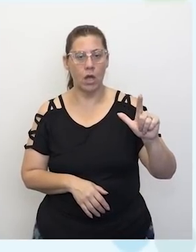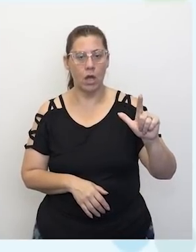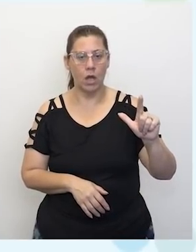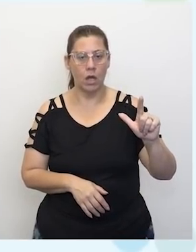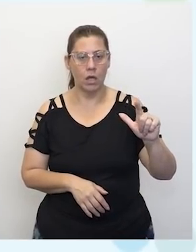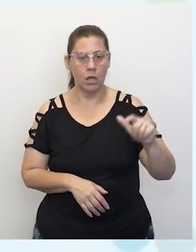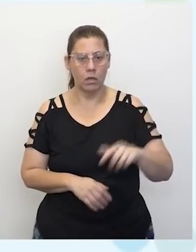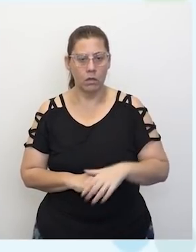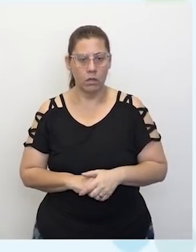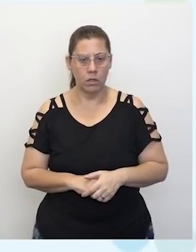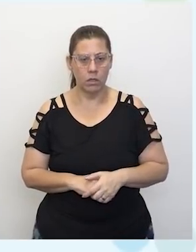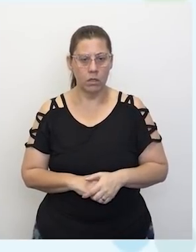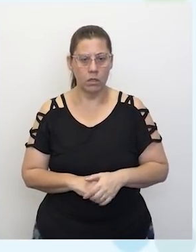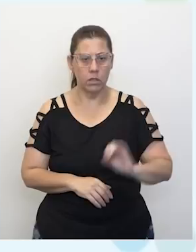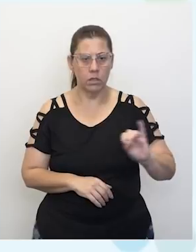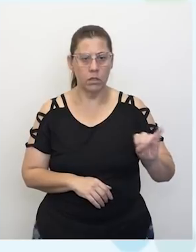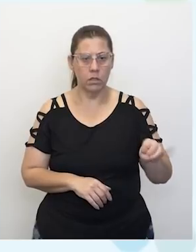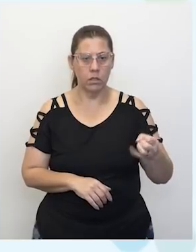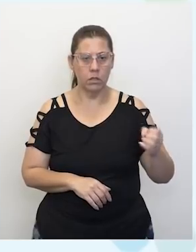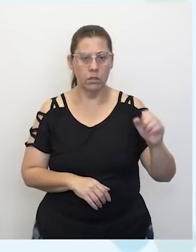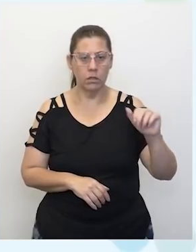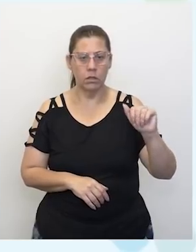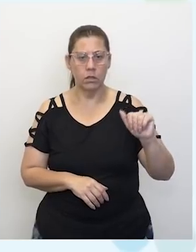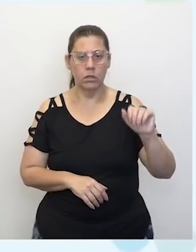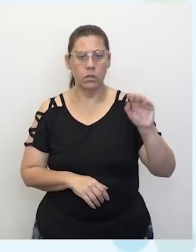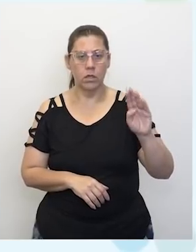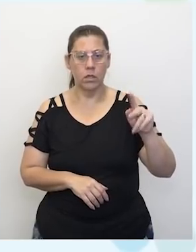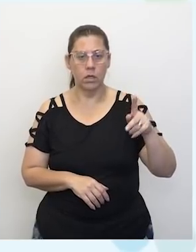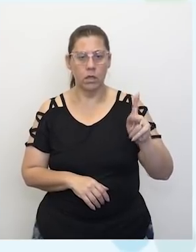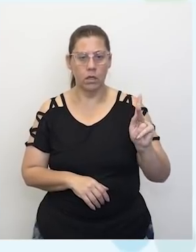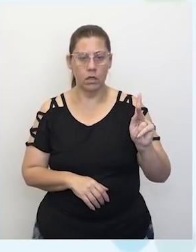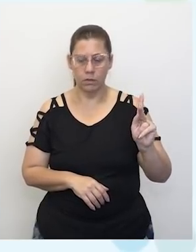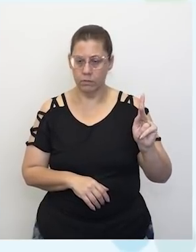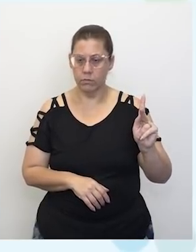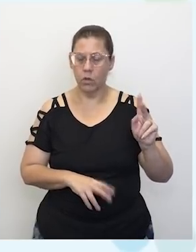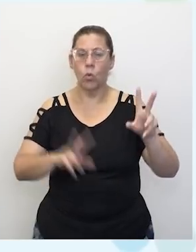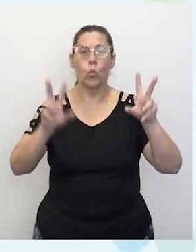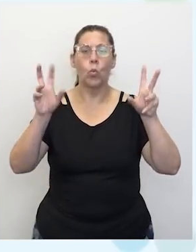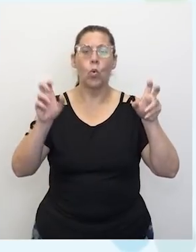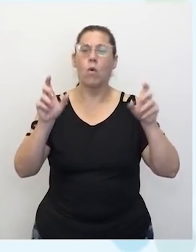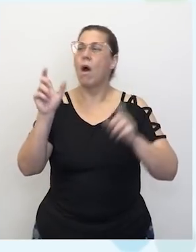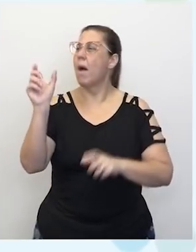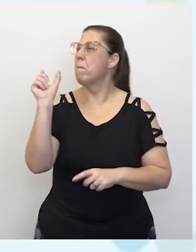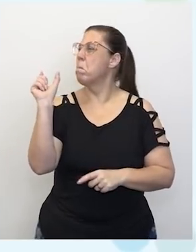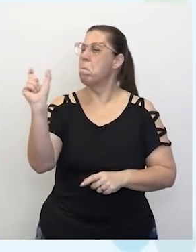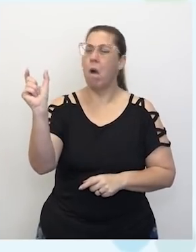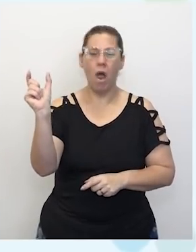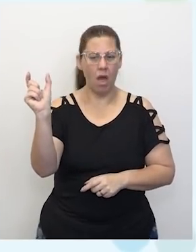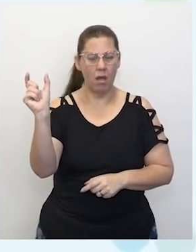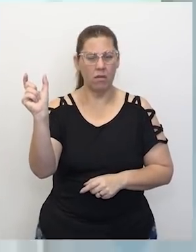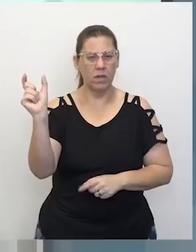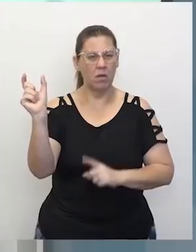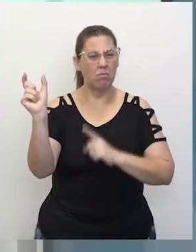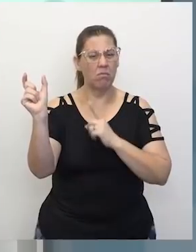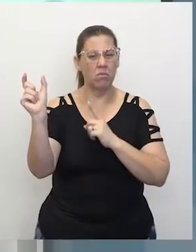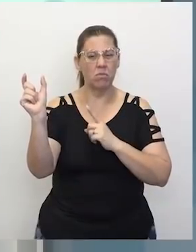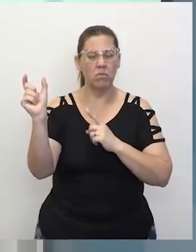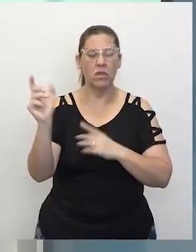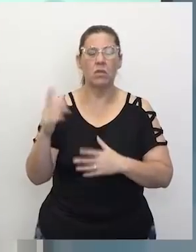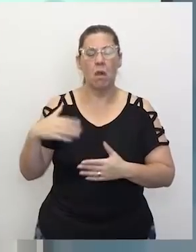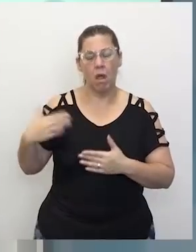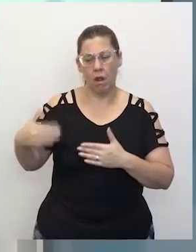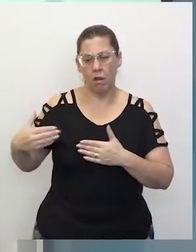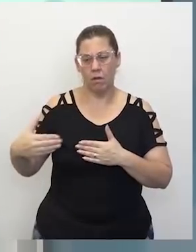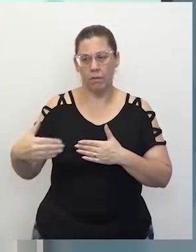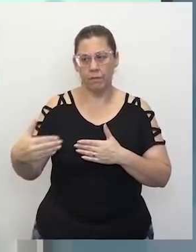É um R aqui, tá, pessoal? Então, no livro dele, no título, apareceu essa palavra aí, que ao longo do tempo,